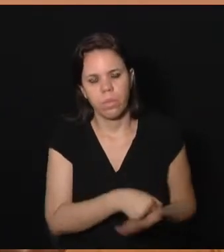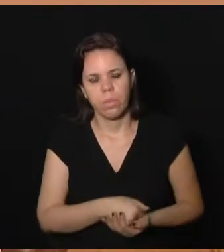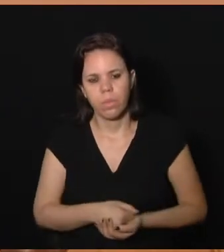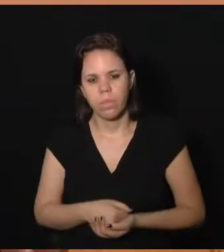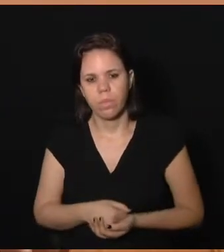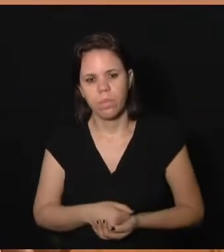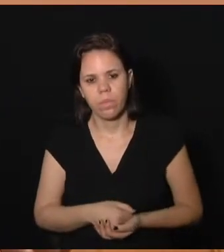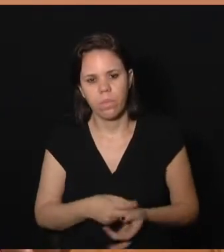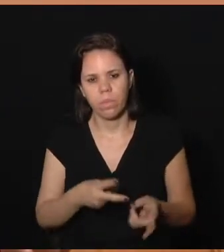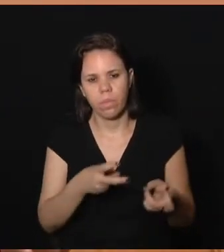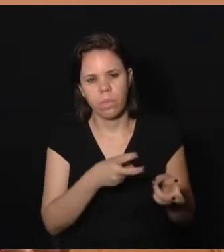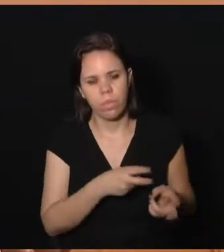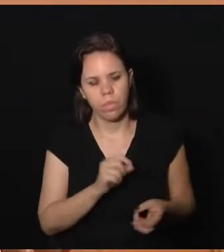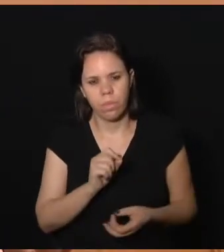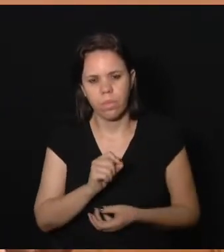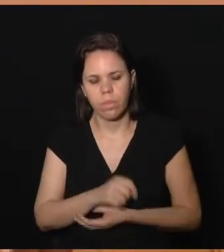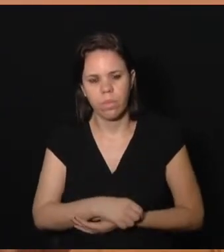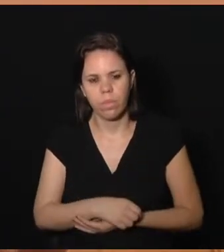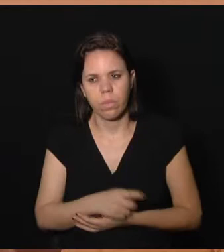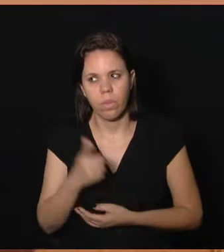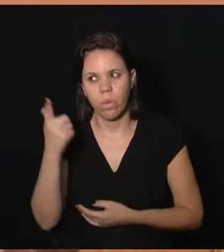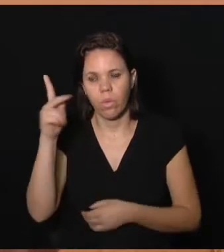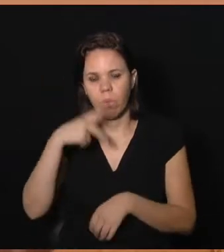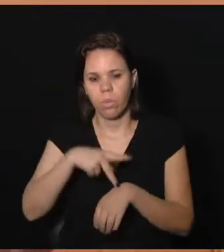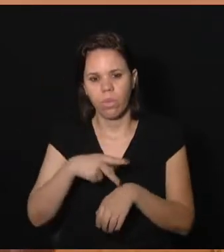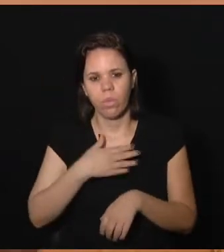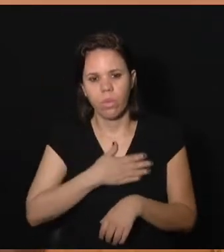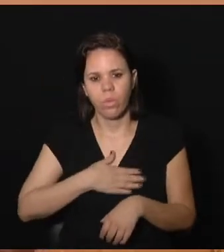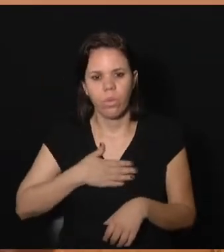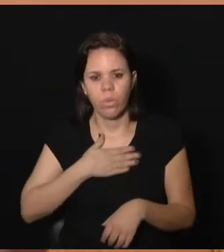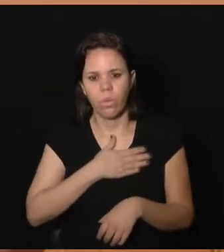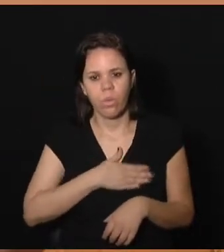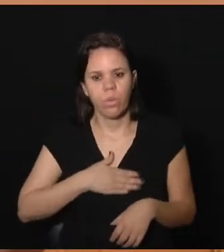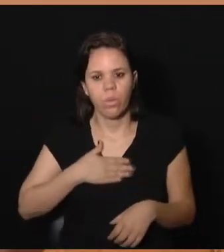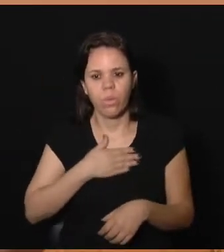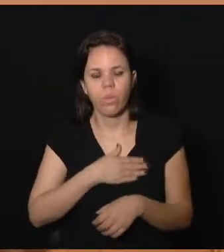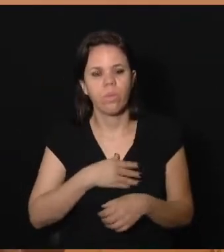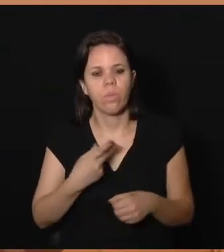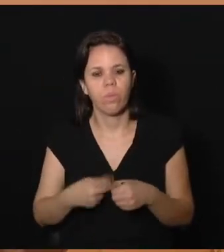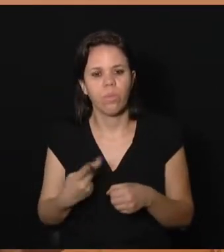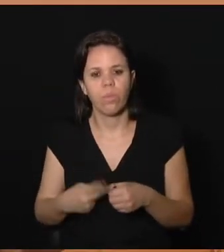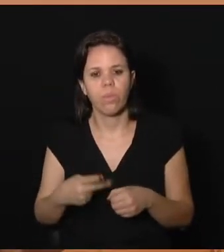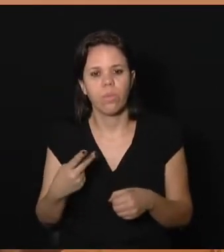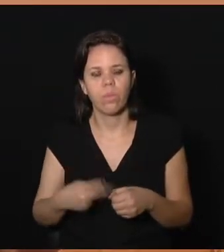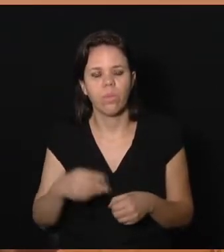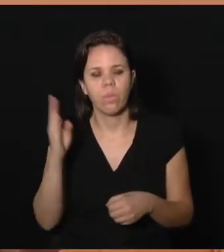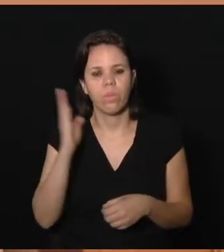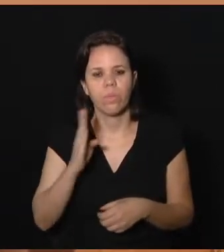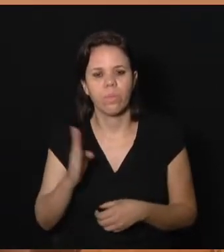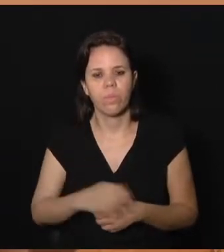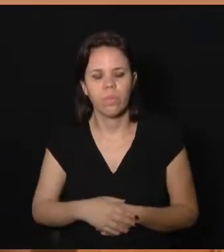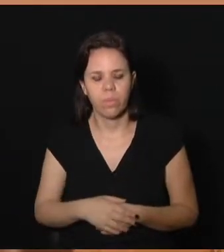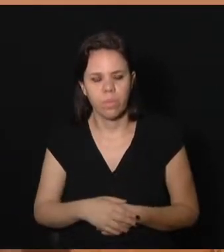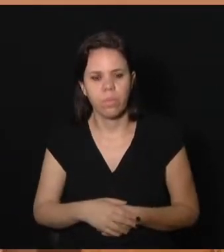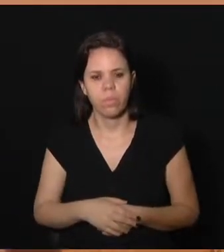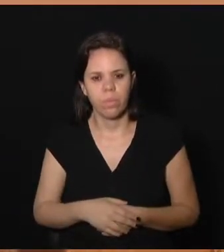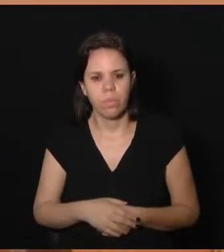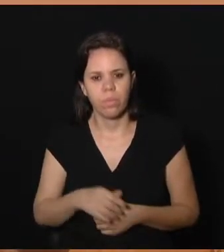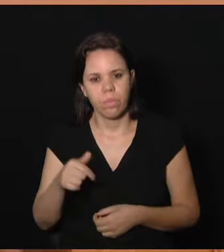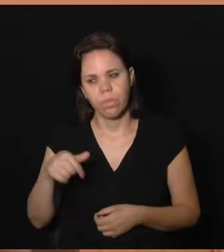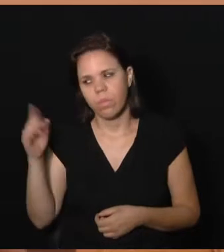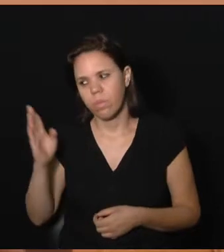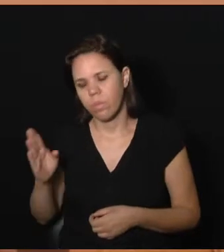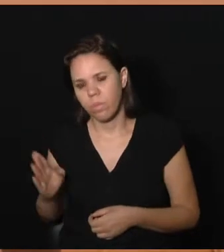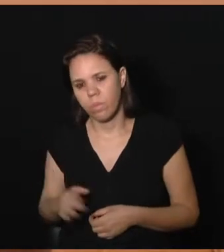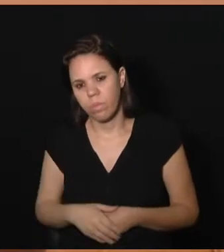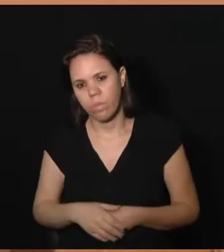que no exterior o pessoal gosta do produto brasileiro. Quando o produto é o Brasil,